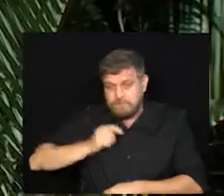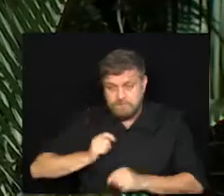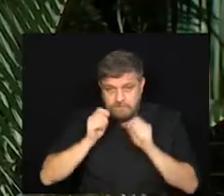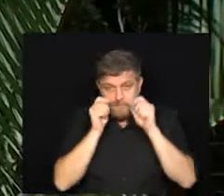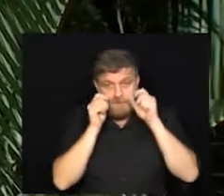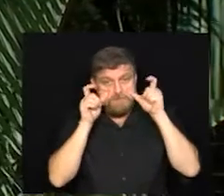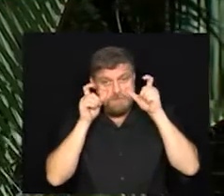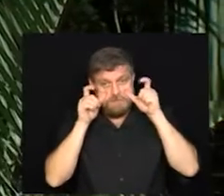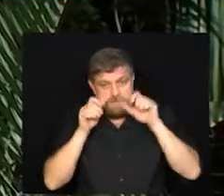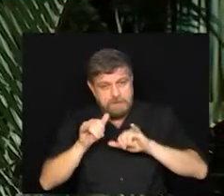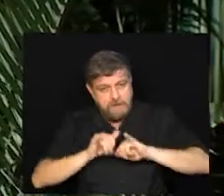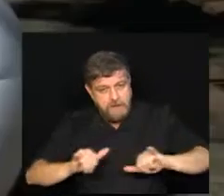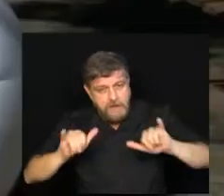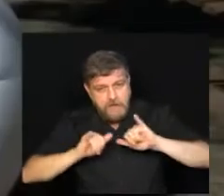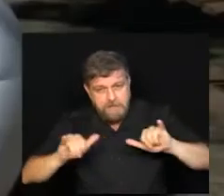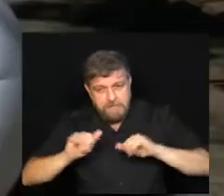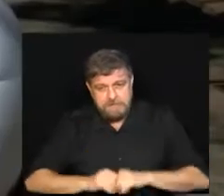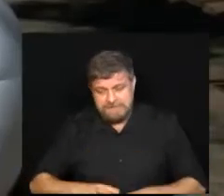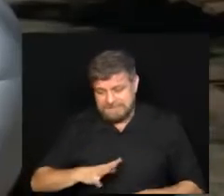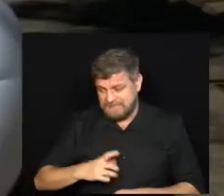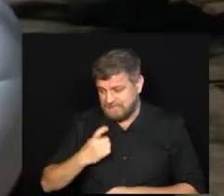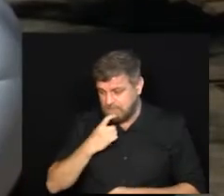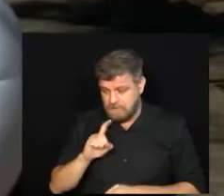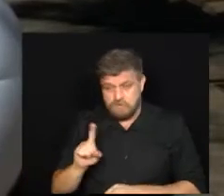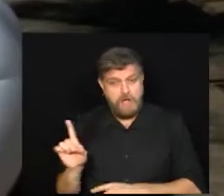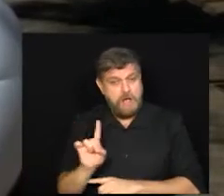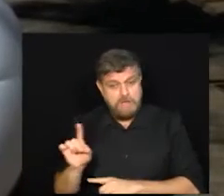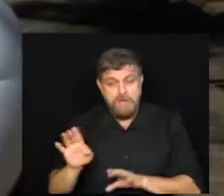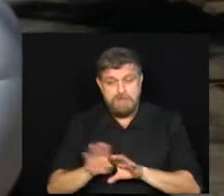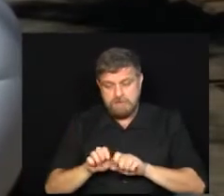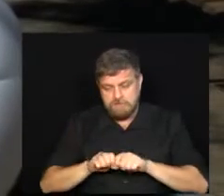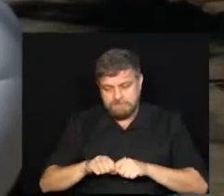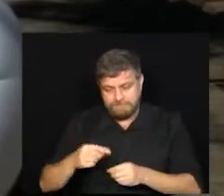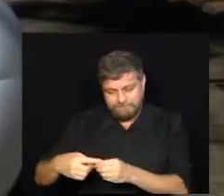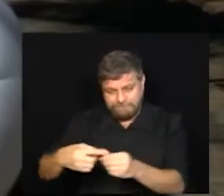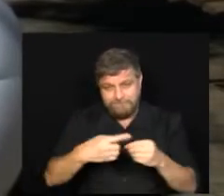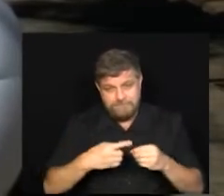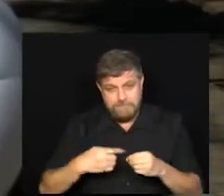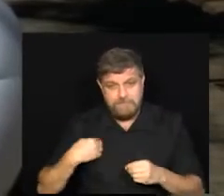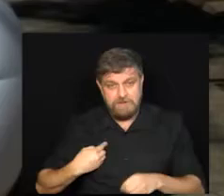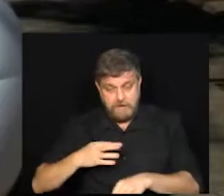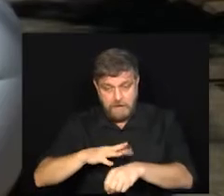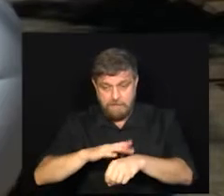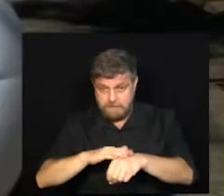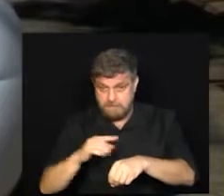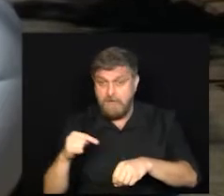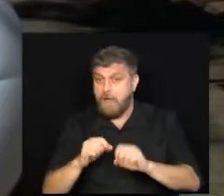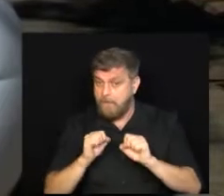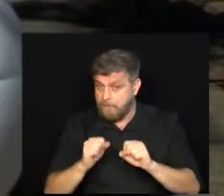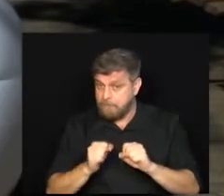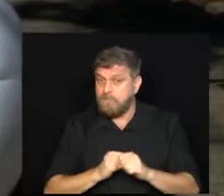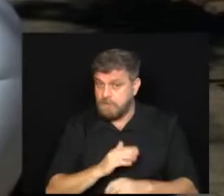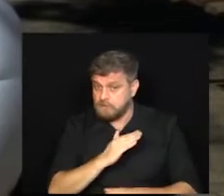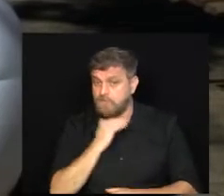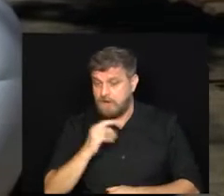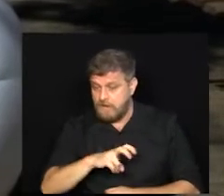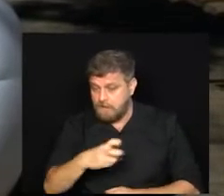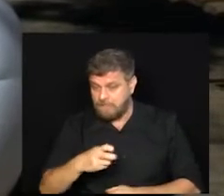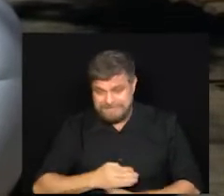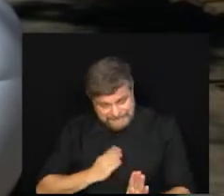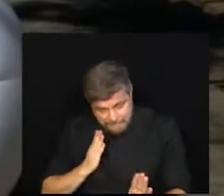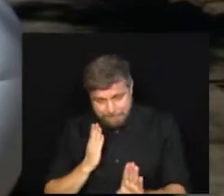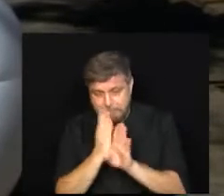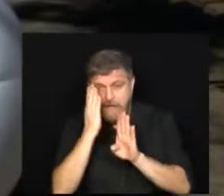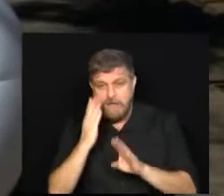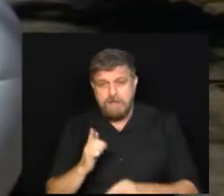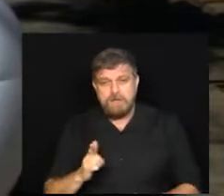com essa campanha, que não vai acontecer só em Campinas, para a gente ficar atento com essa doença que ela pode matar se não diagnosticada no momento correto.